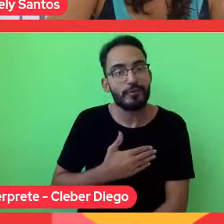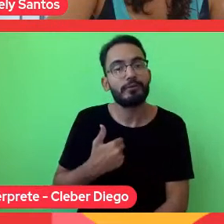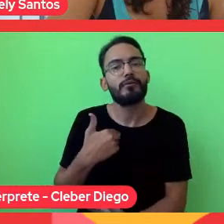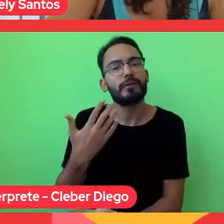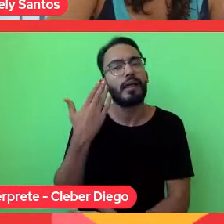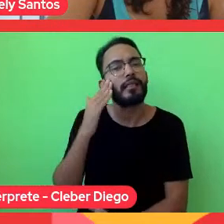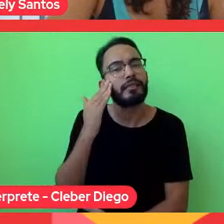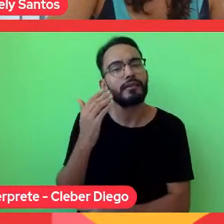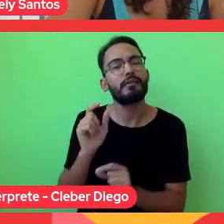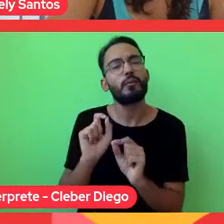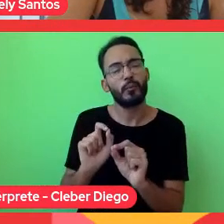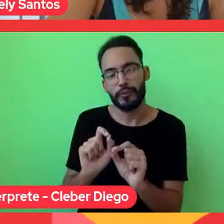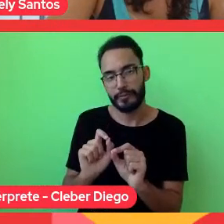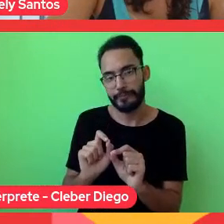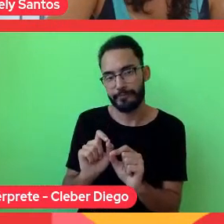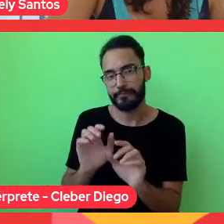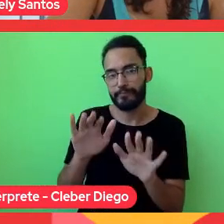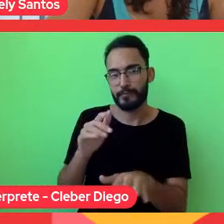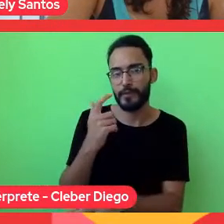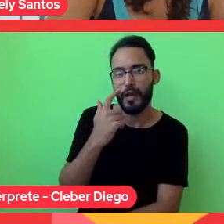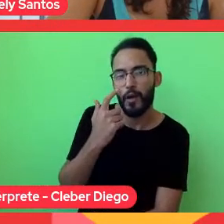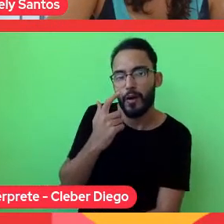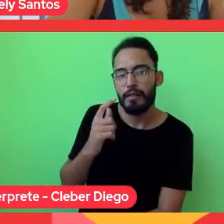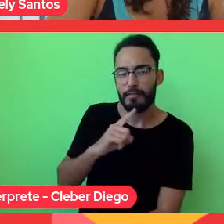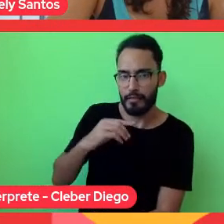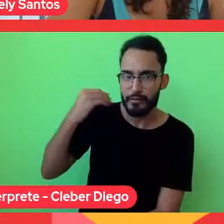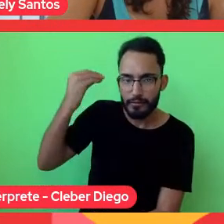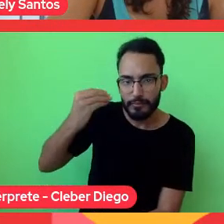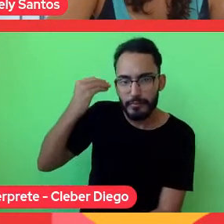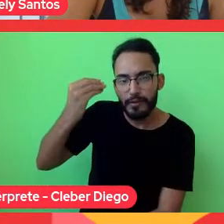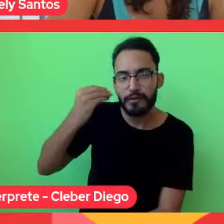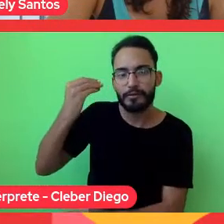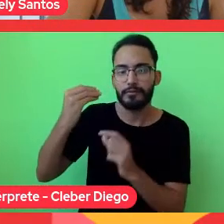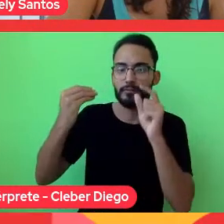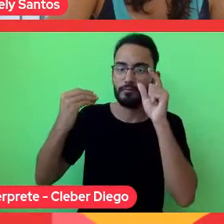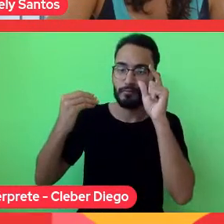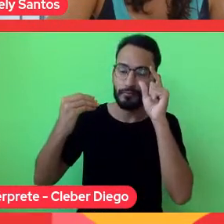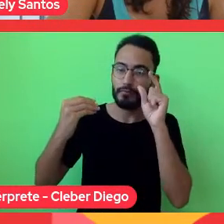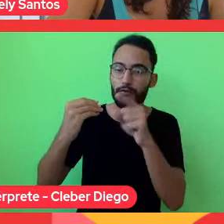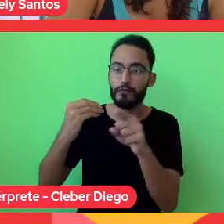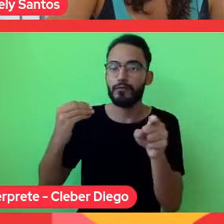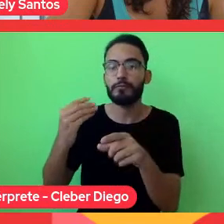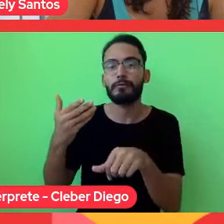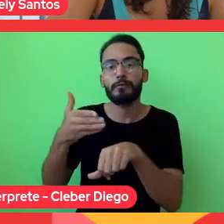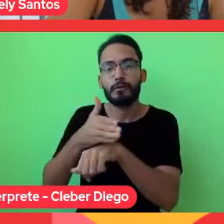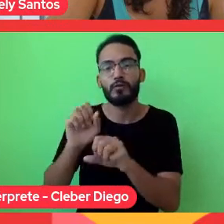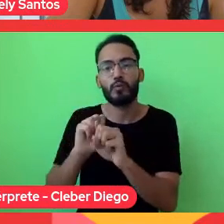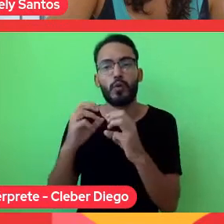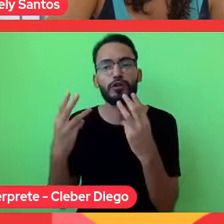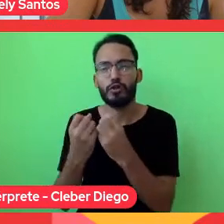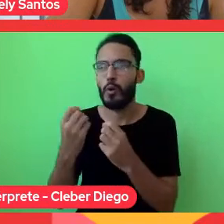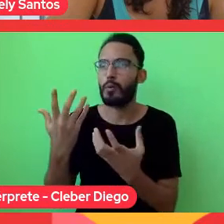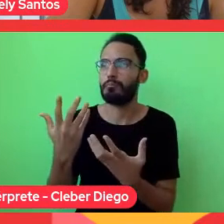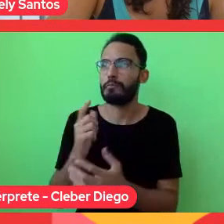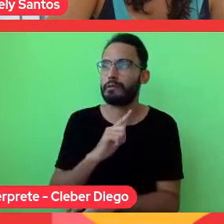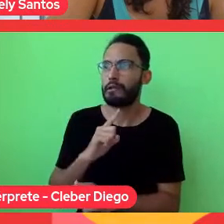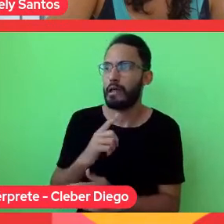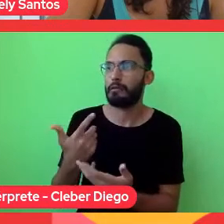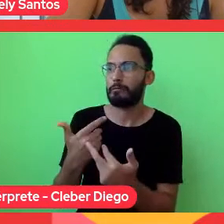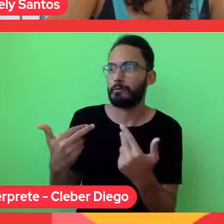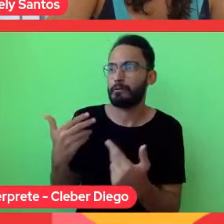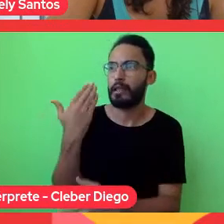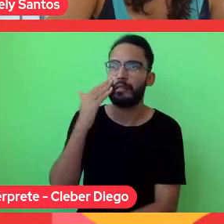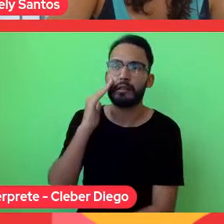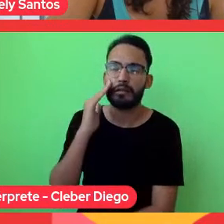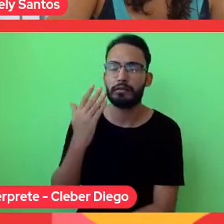assim, tem toda essa experiência, né, que vocês entram em contato no workshop, e aí tem aquela questão do entendimento, imagino eu,